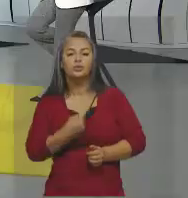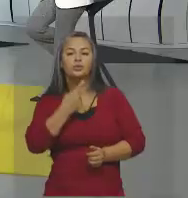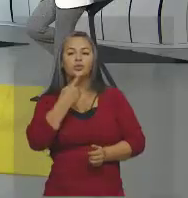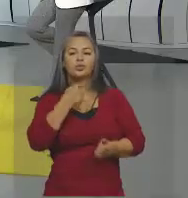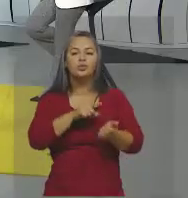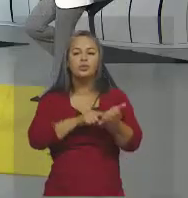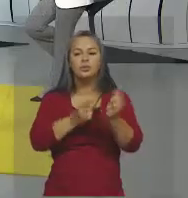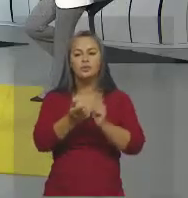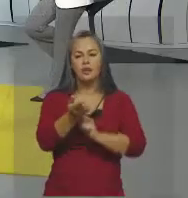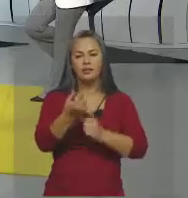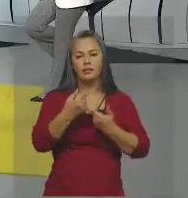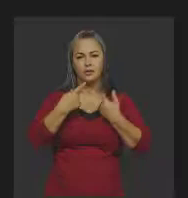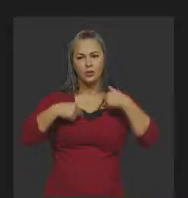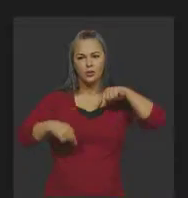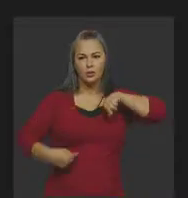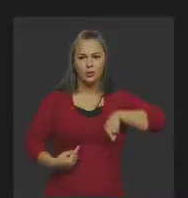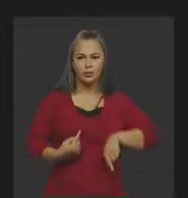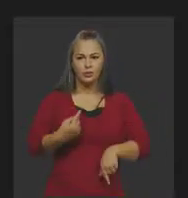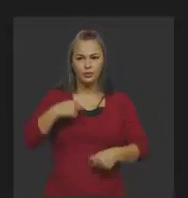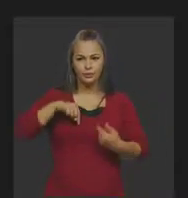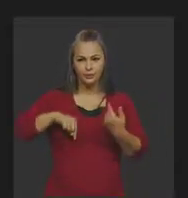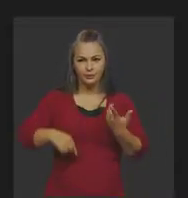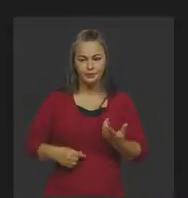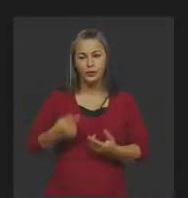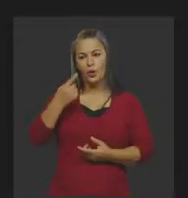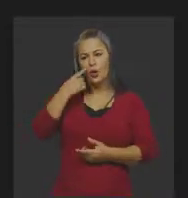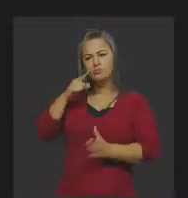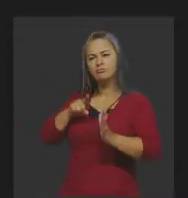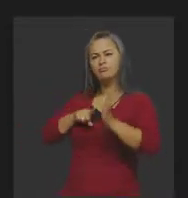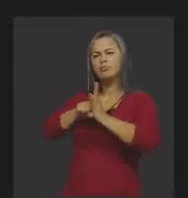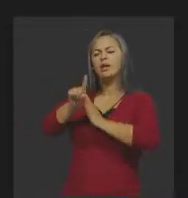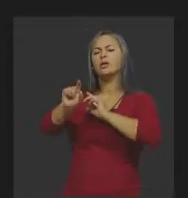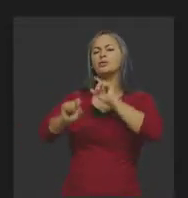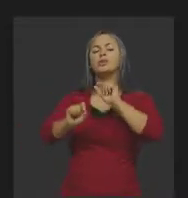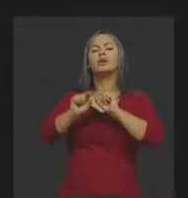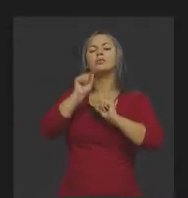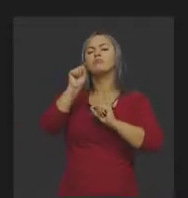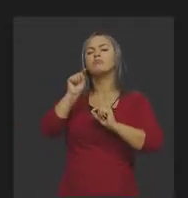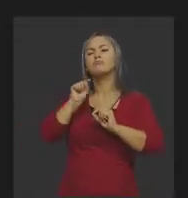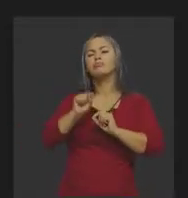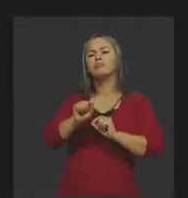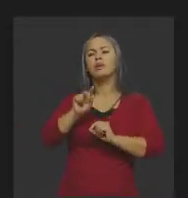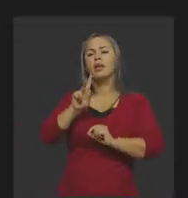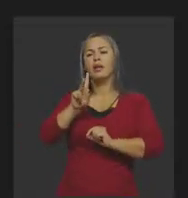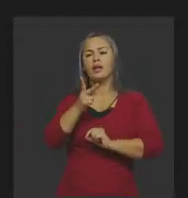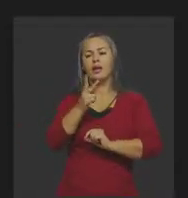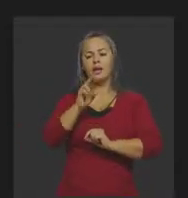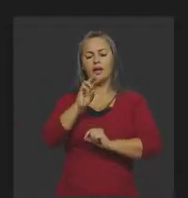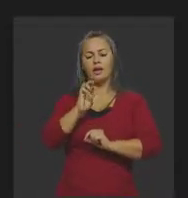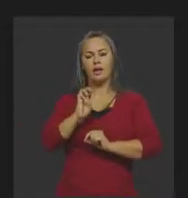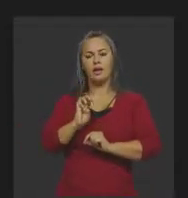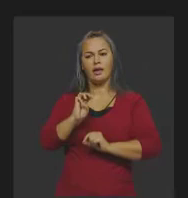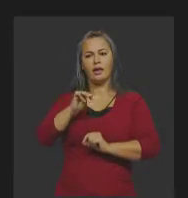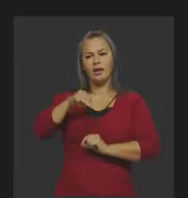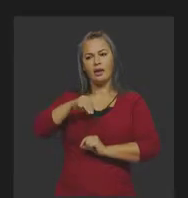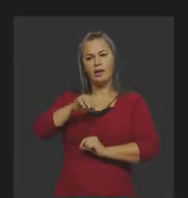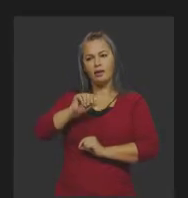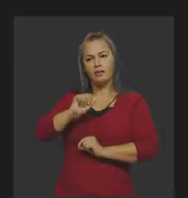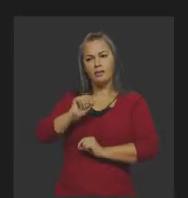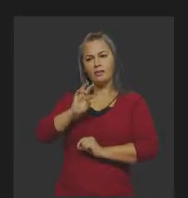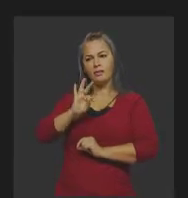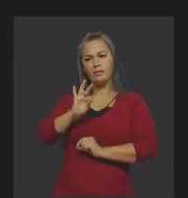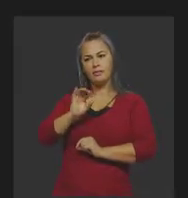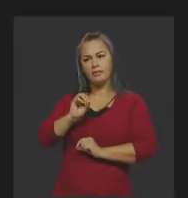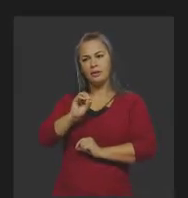Vamos para mais uma, Bruna? Vamos lá. Questão 2. O que é hematose? Onde ela ocorre? É a questão 5 da